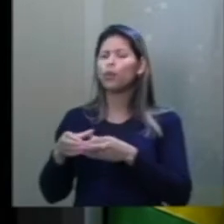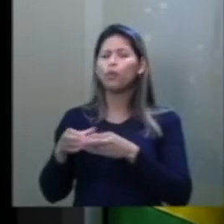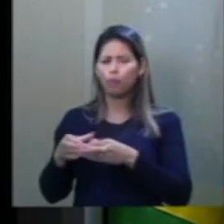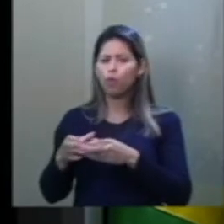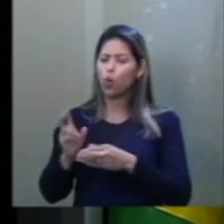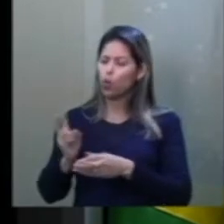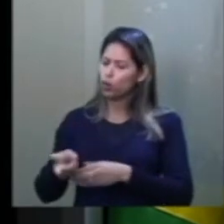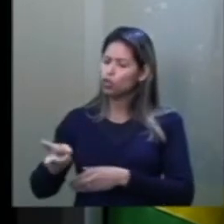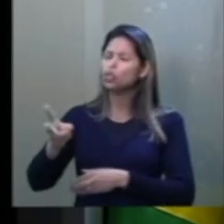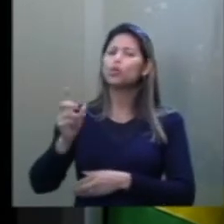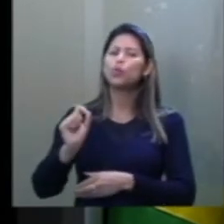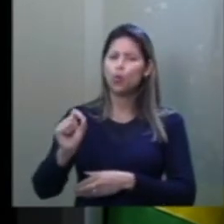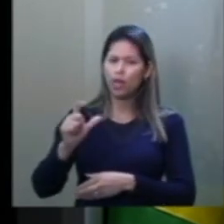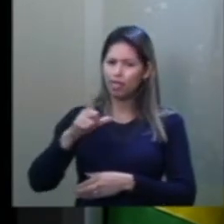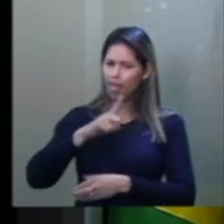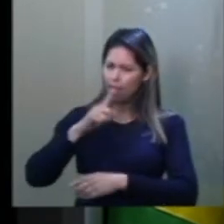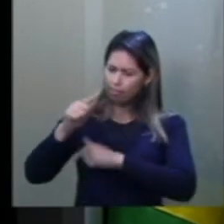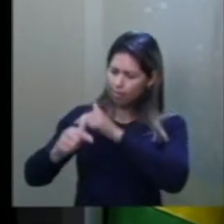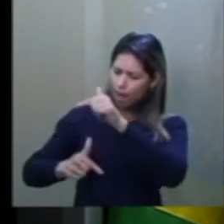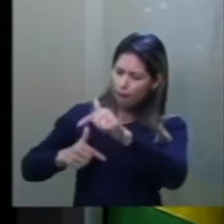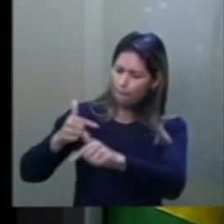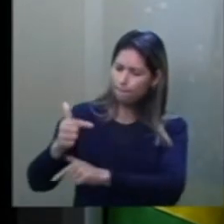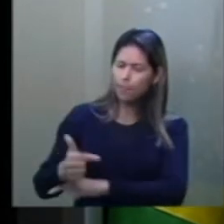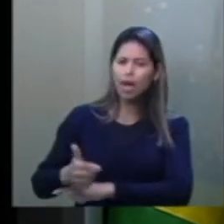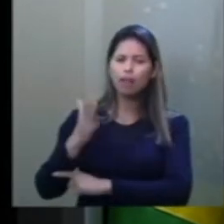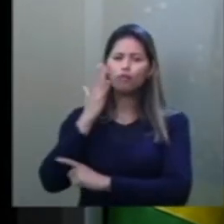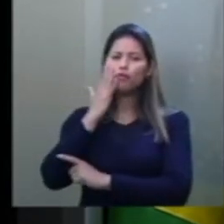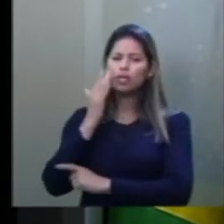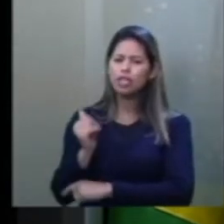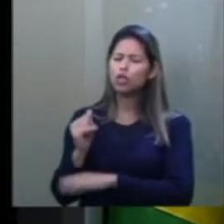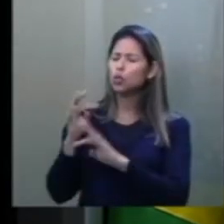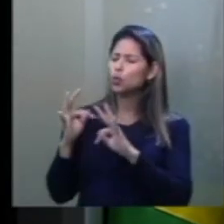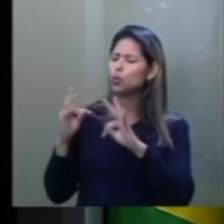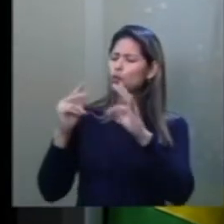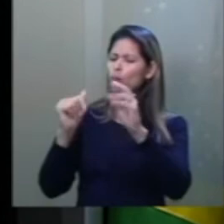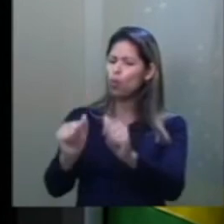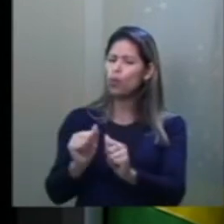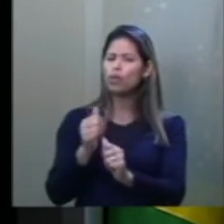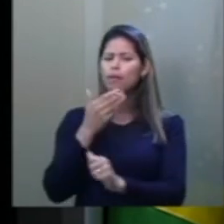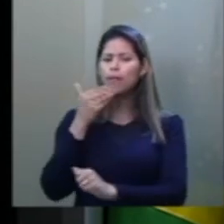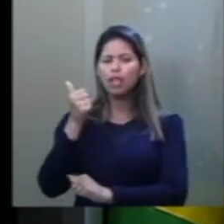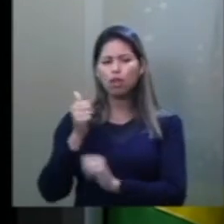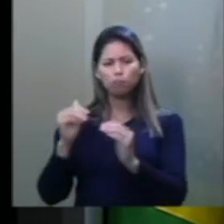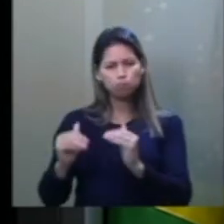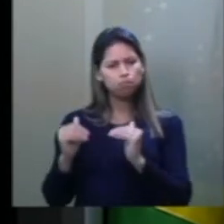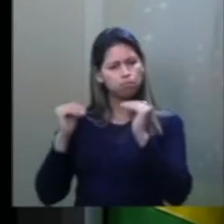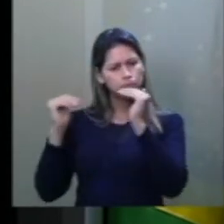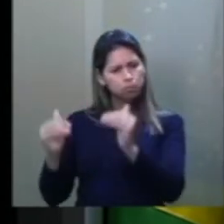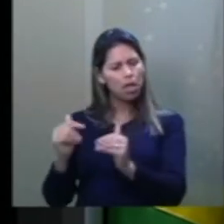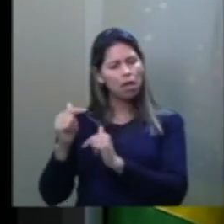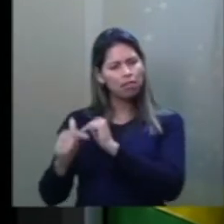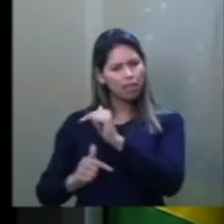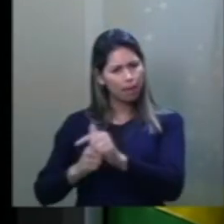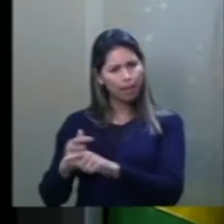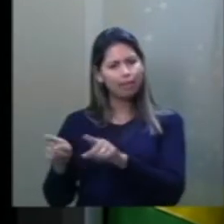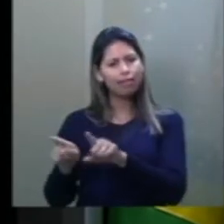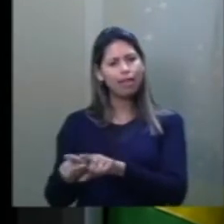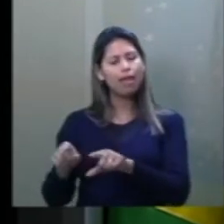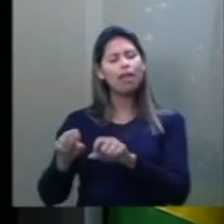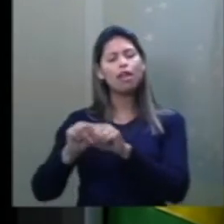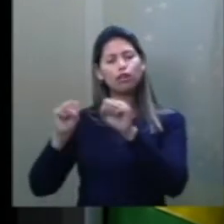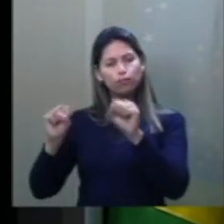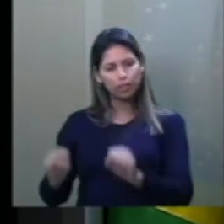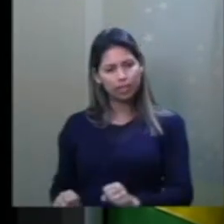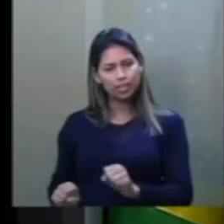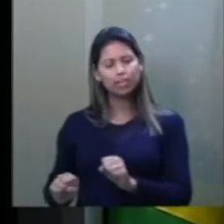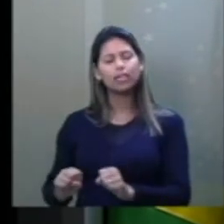continuem tendo seu trabalho reconhecido por todos, exaltando os resultados operados pelo Sistema Penitenciário